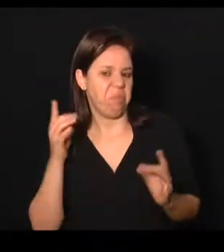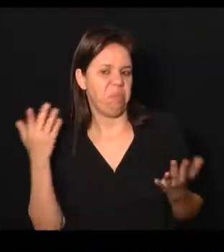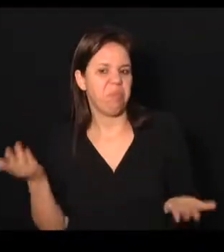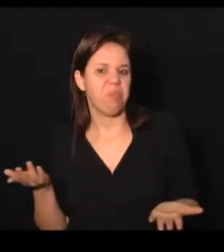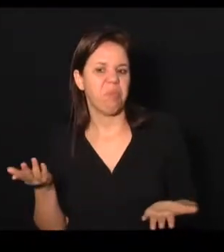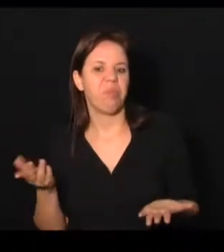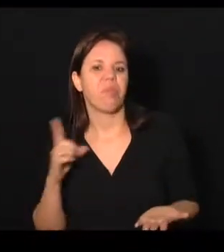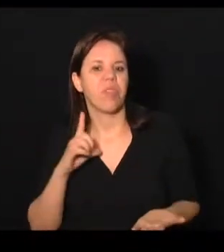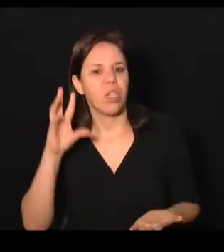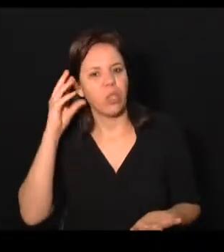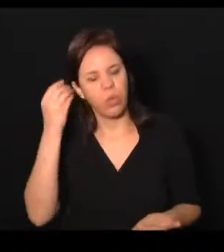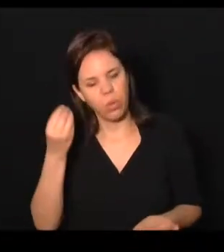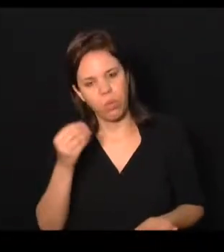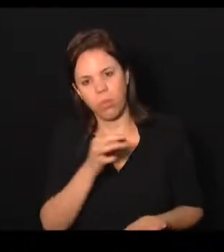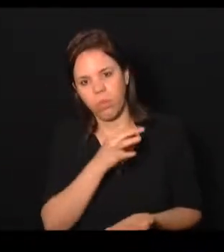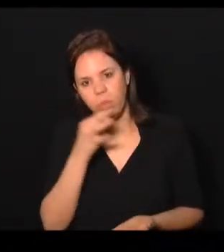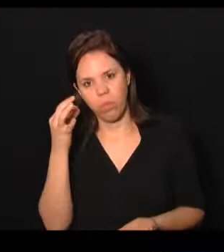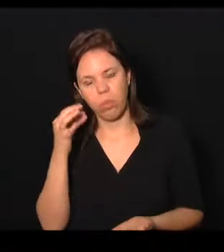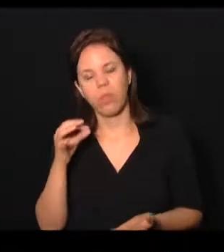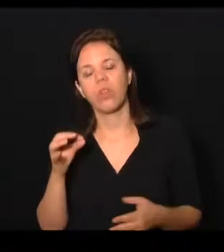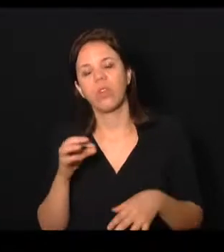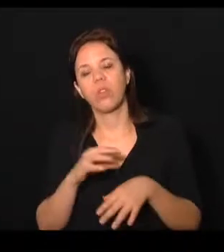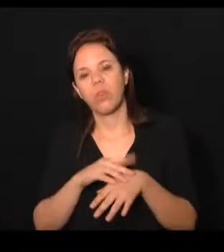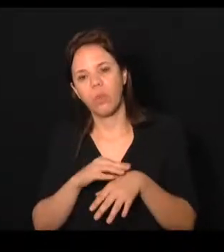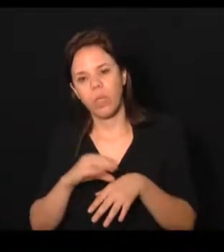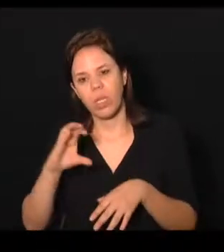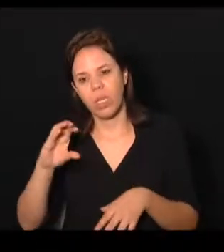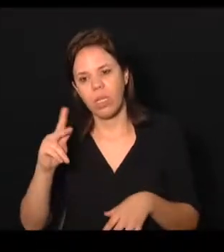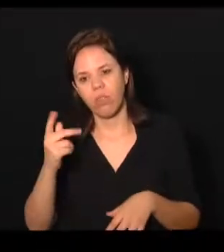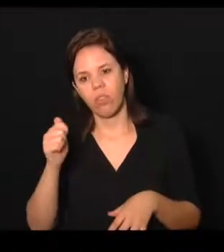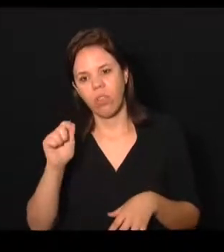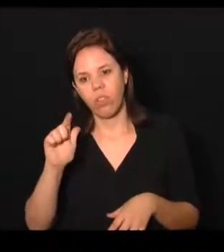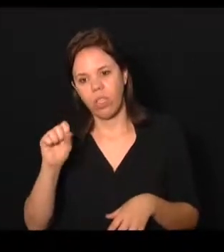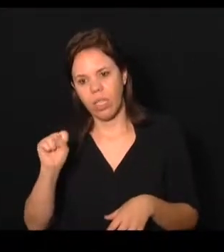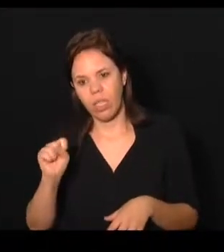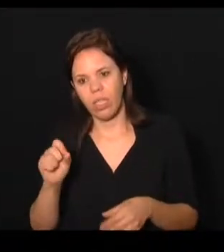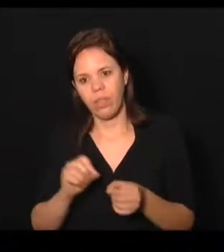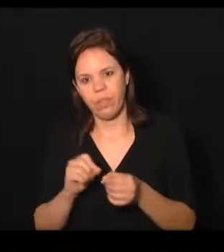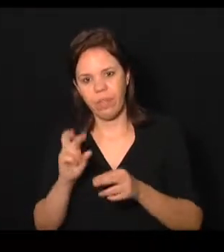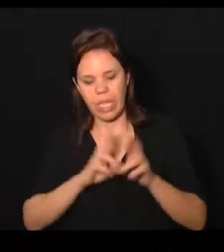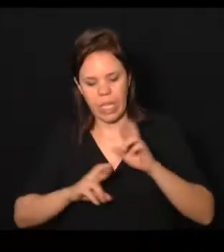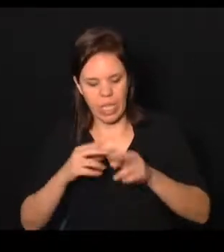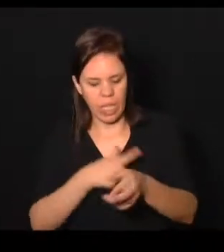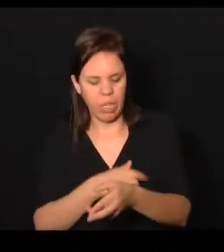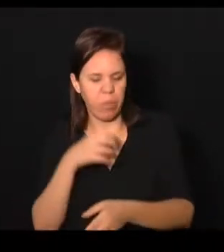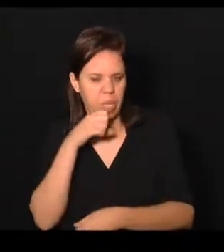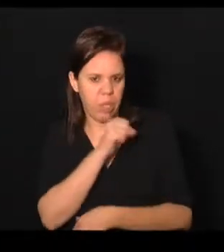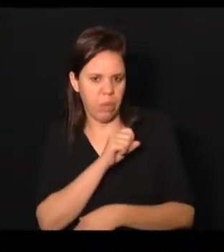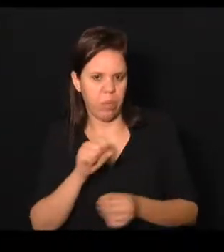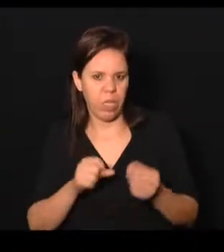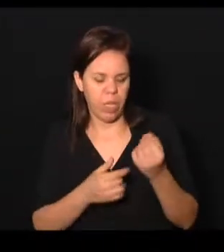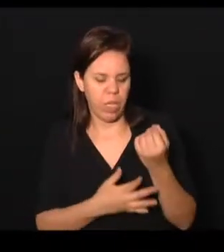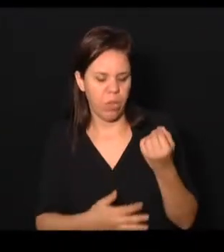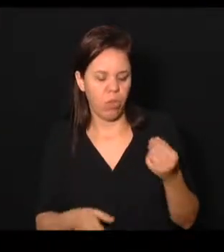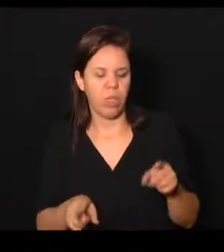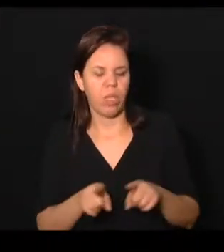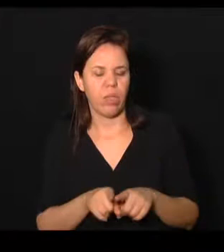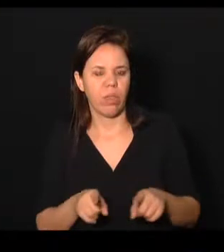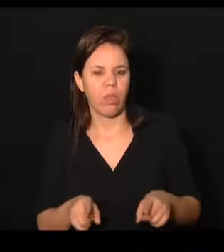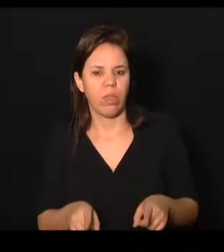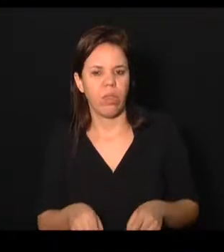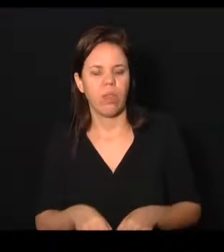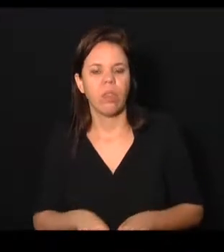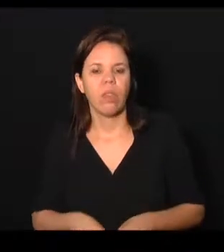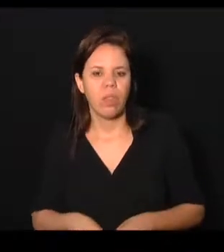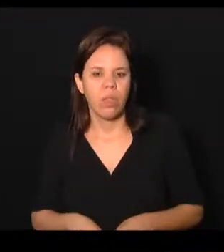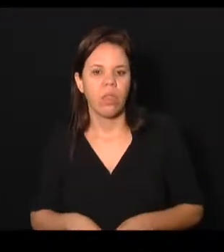um conhecimento grande em relação à doença de Chagas e faz exames muito rápidos para isso, inclusive faz na doação de sangue também. Tem que